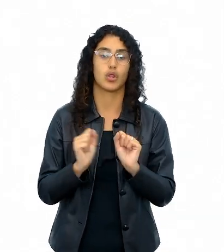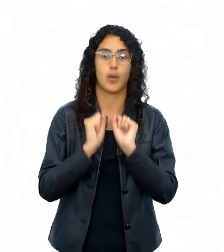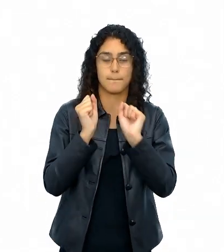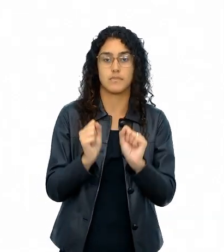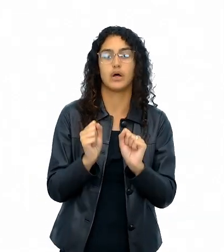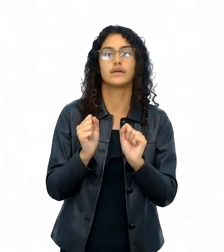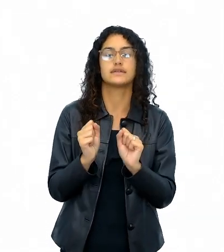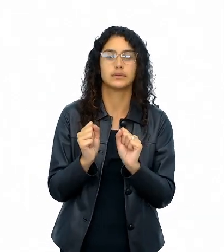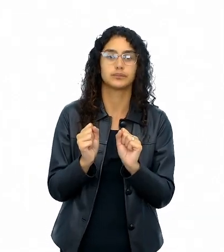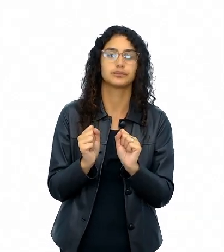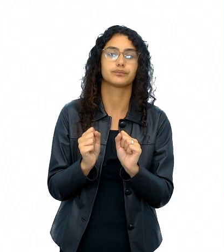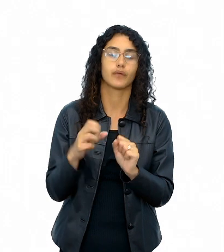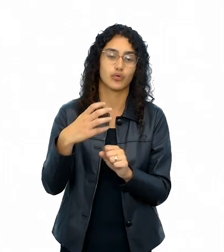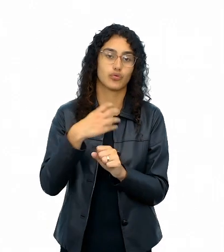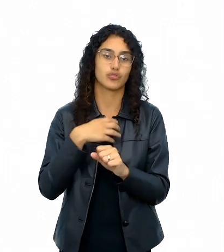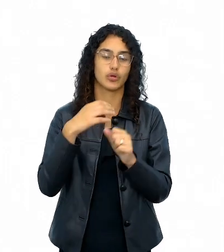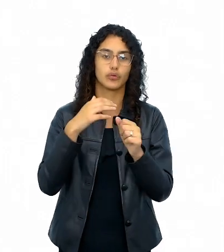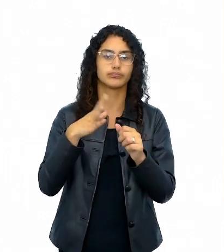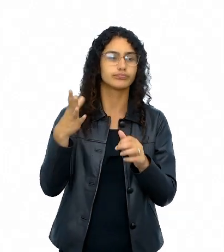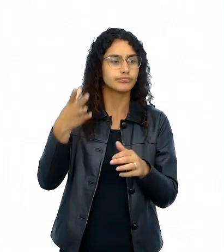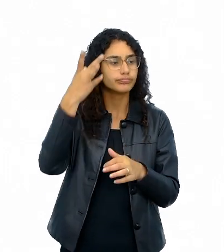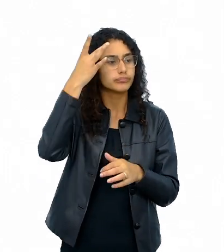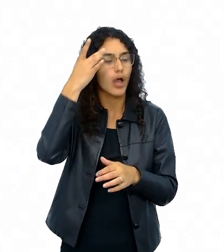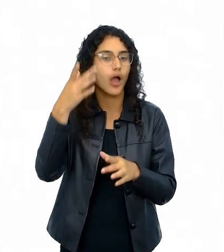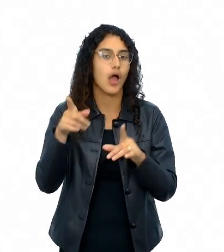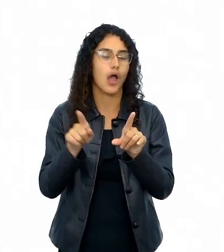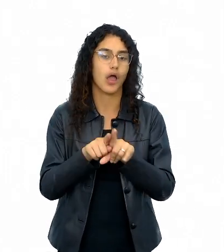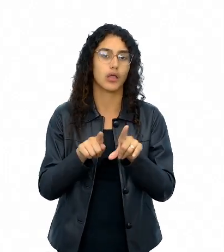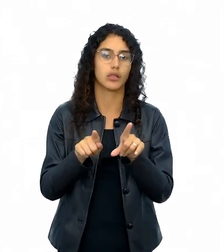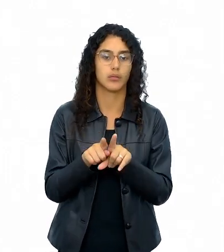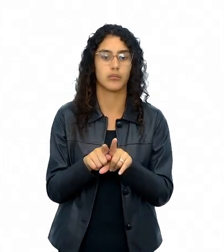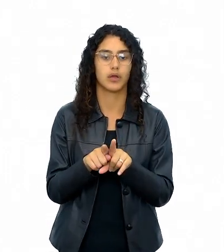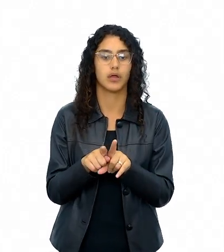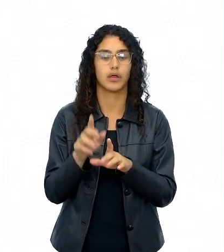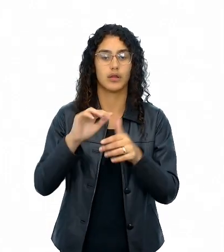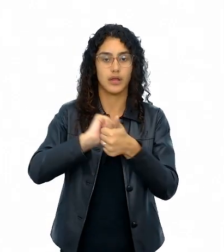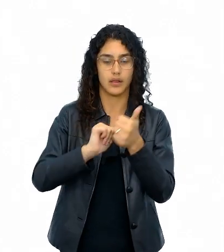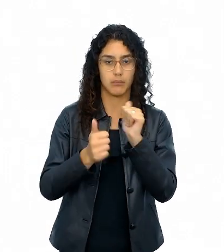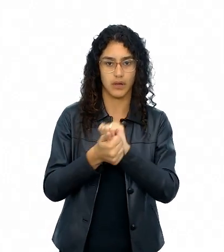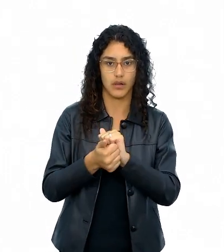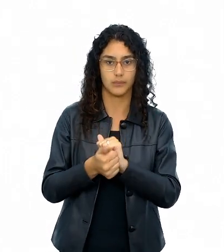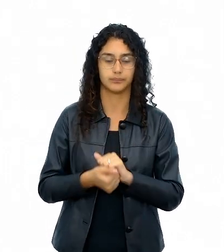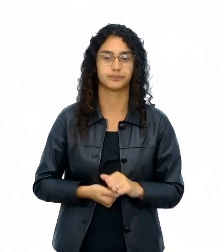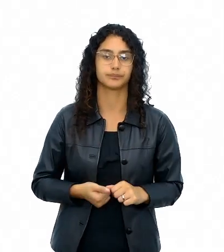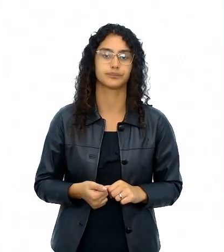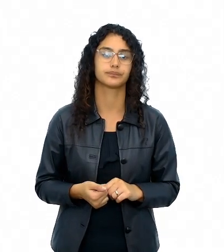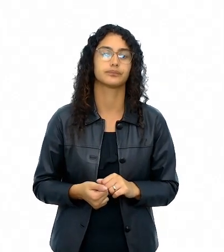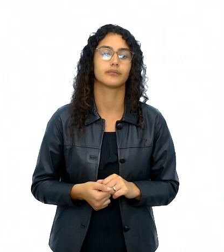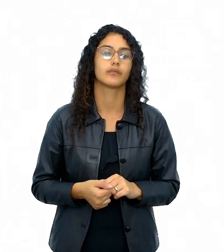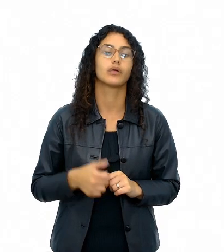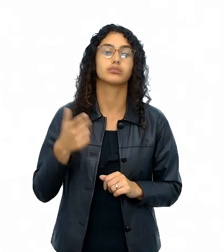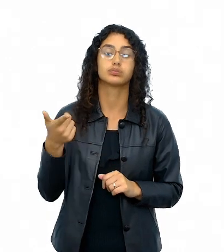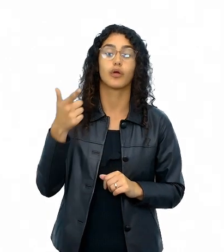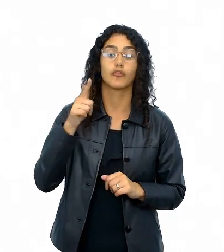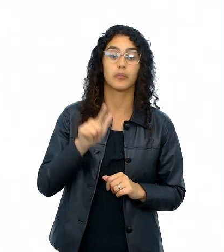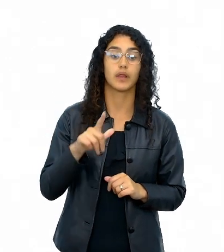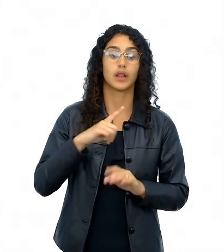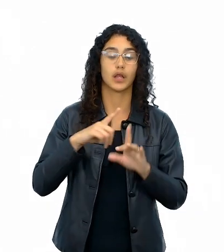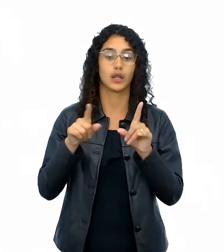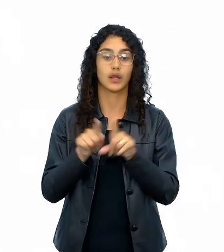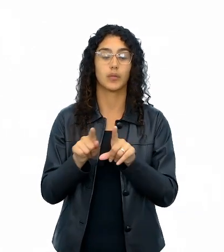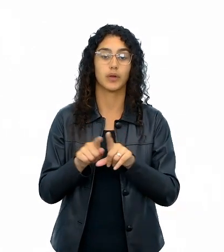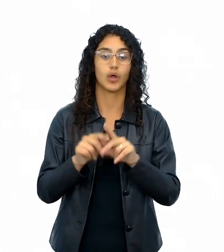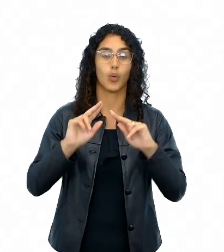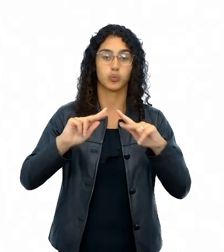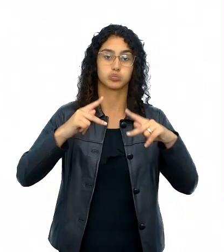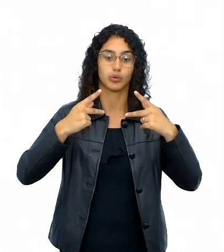também, de certa forma, se apropriar e adaptá-las, né? Então, novamente, aqui a gente tem